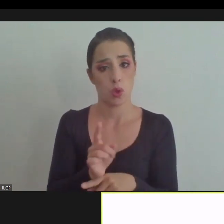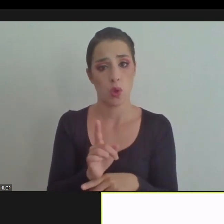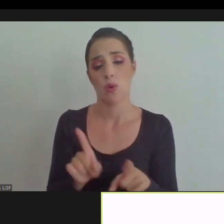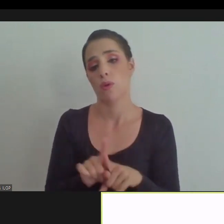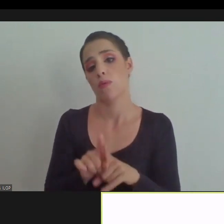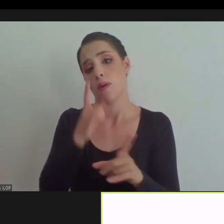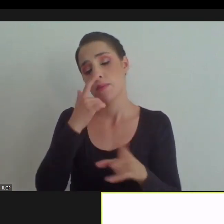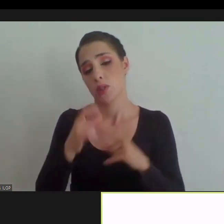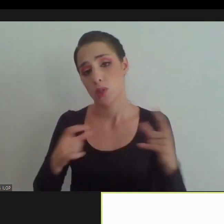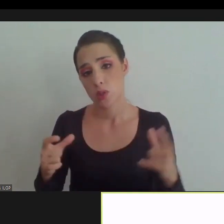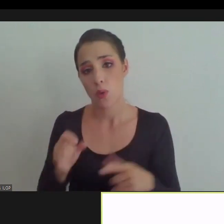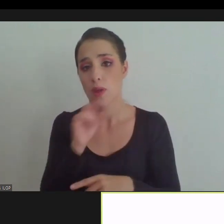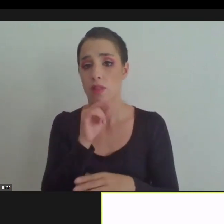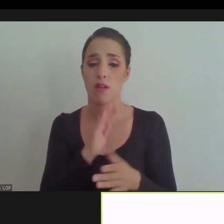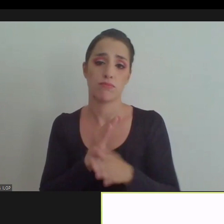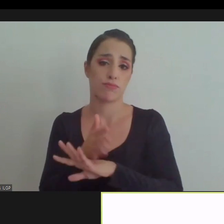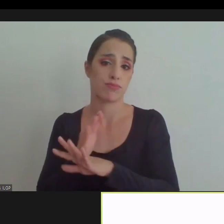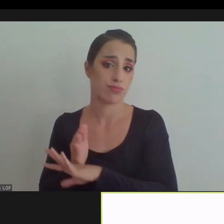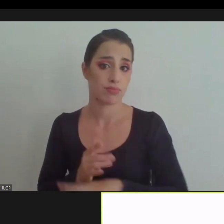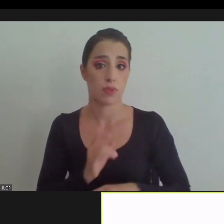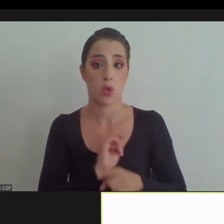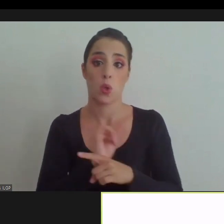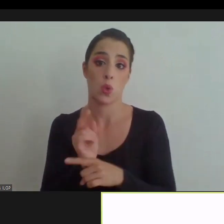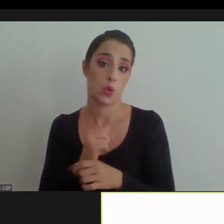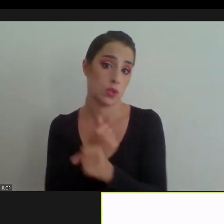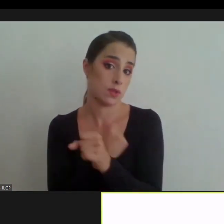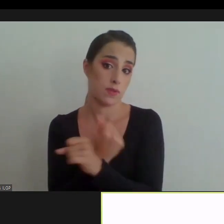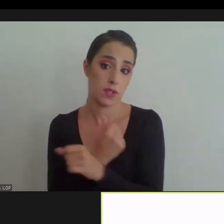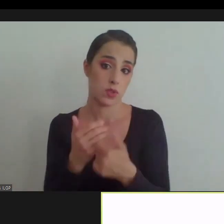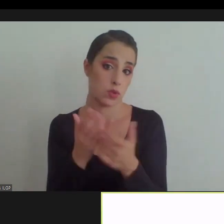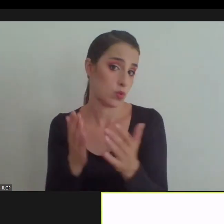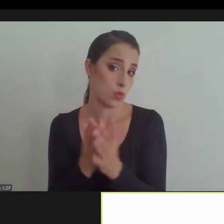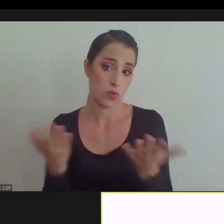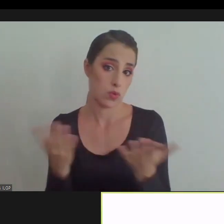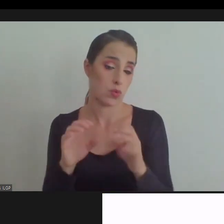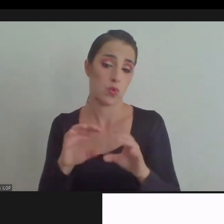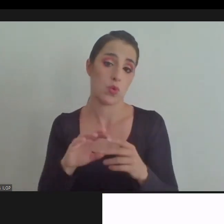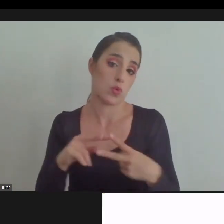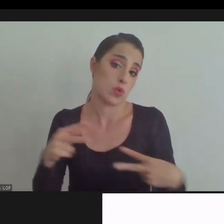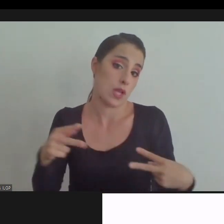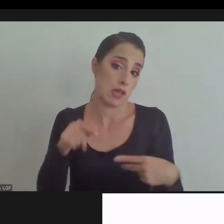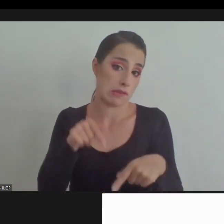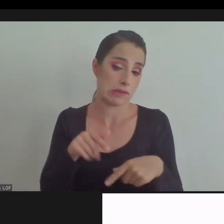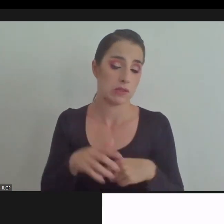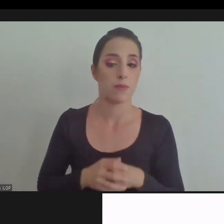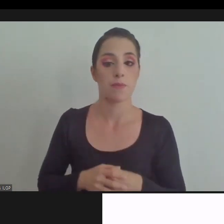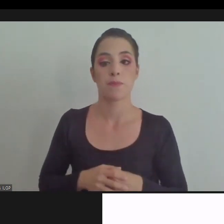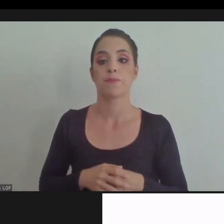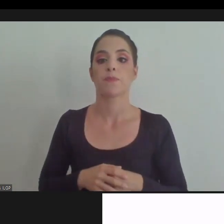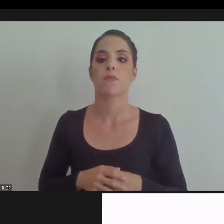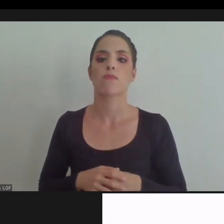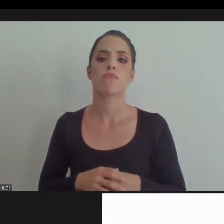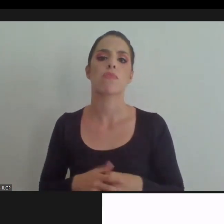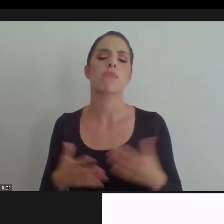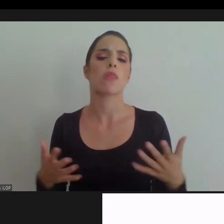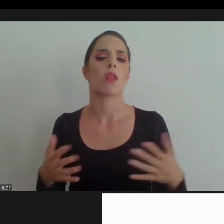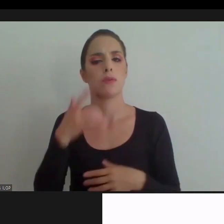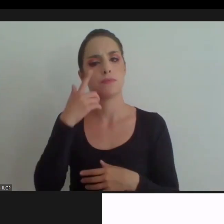aceder a todo tipo de serviço que lhe interessa no Conselho Municipal. E Hermenegildo, considerando